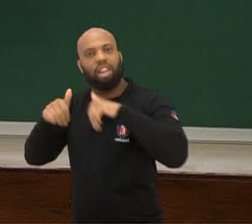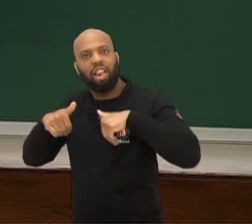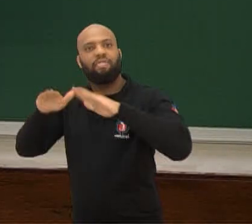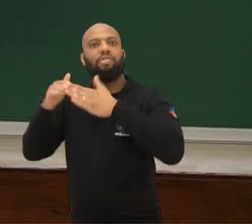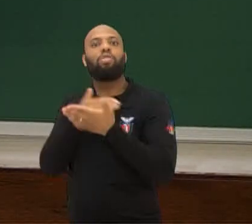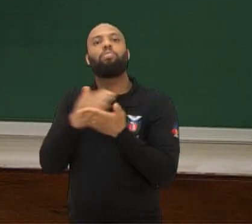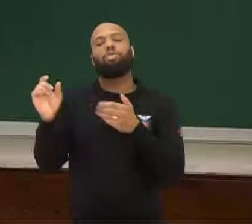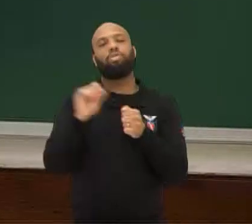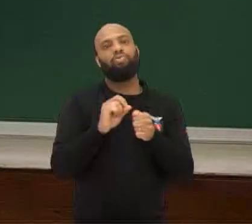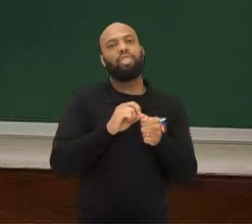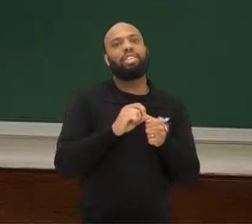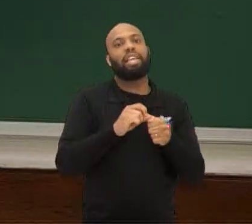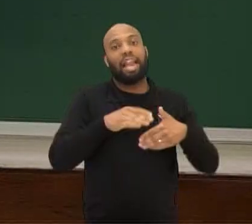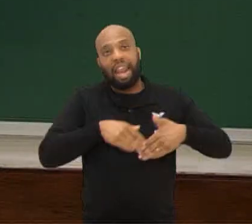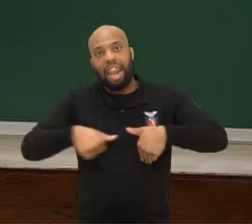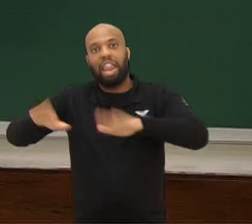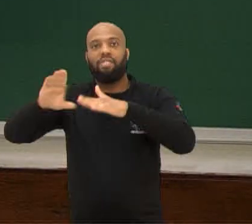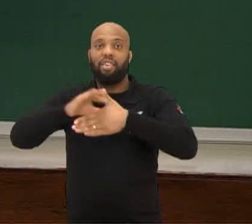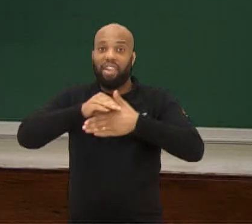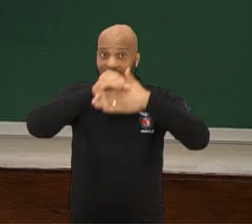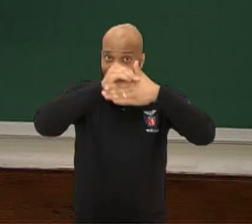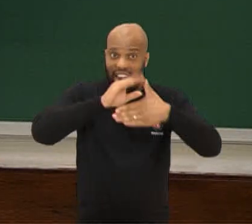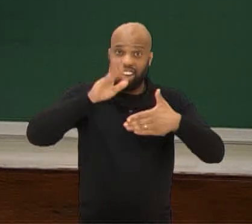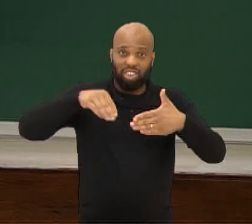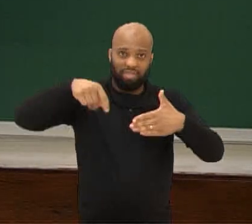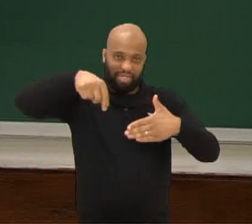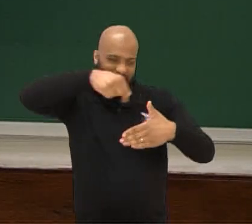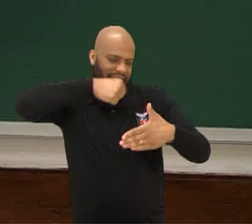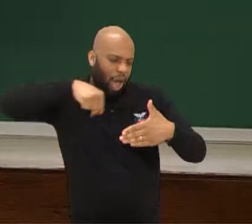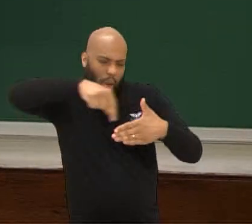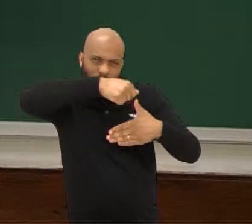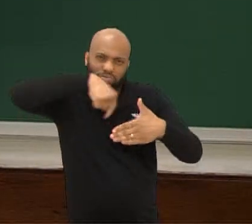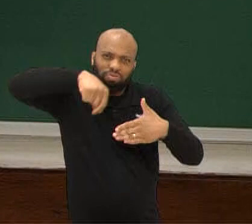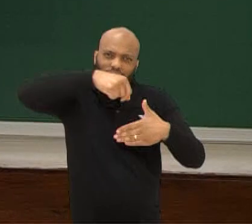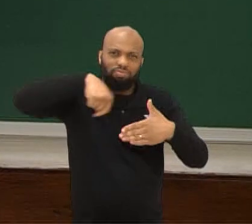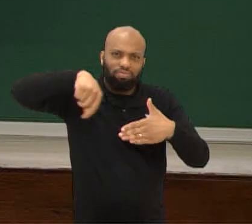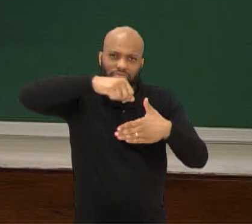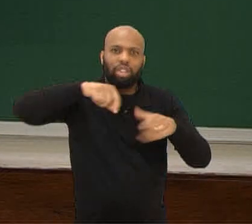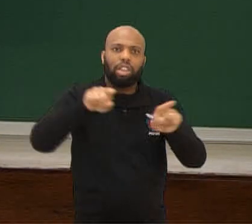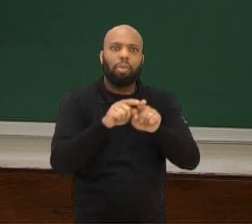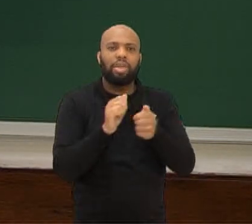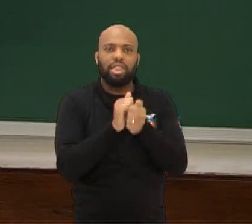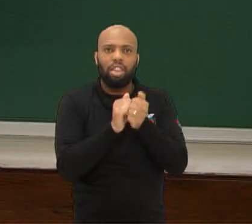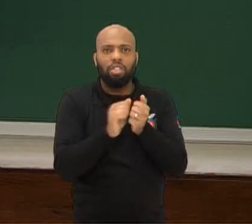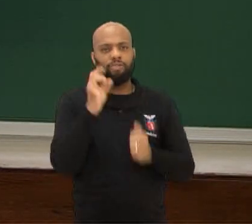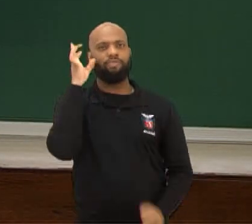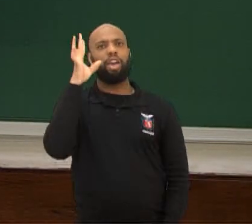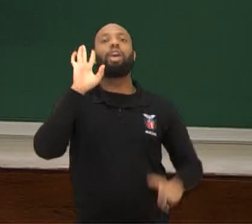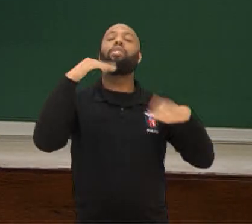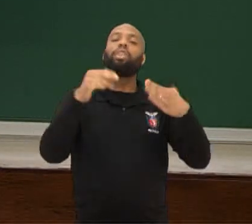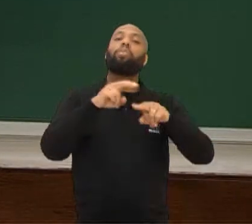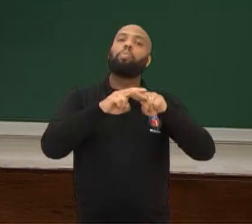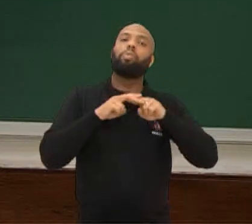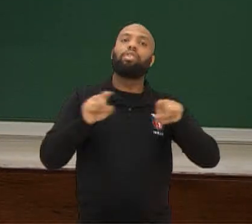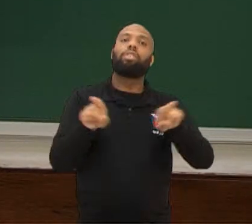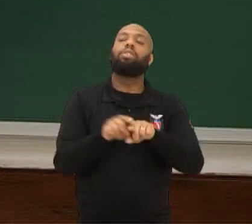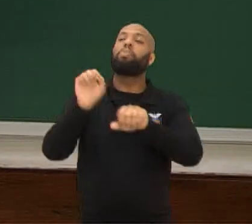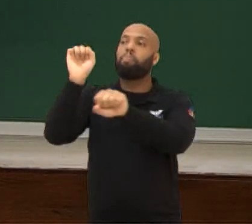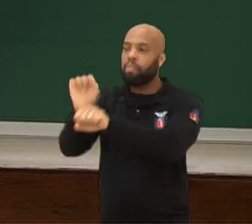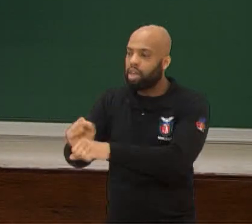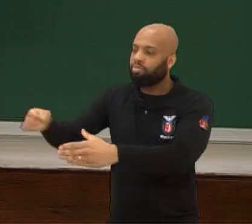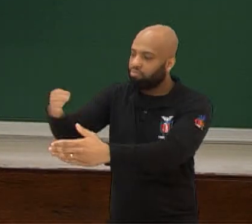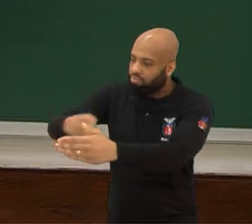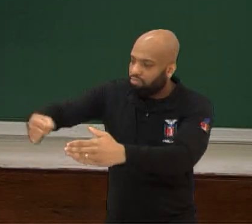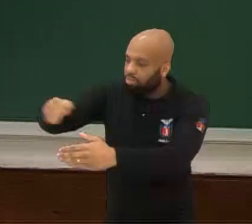levavam então a carne salgada ali para não estragar o arroz, que era fácil de transportar, e aí nas paradas eles cozinhavam